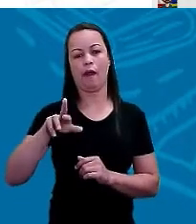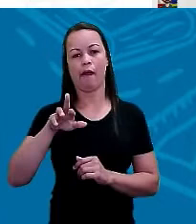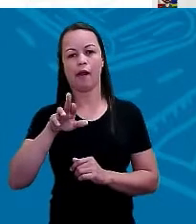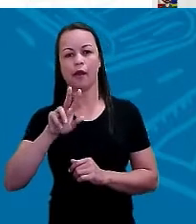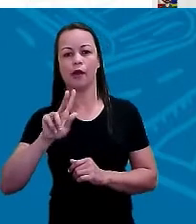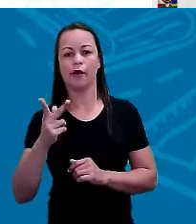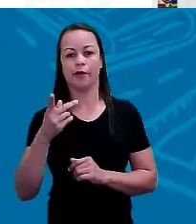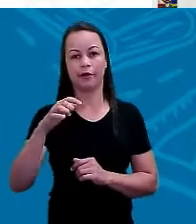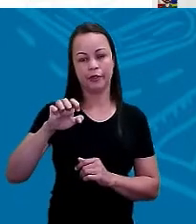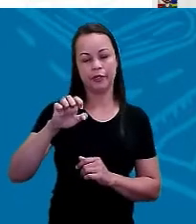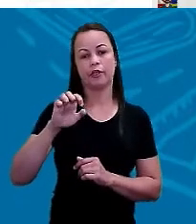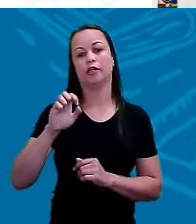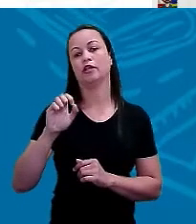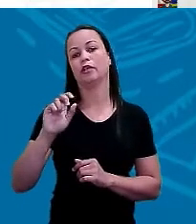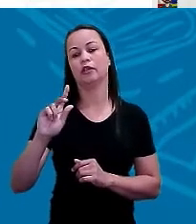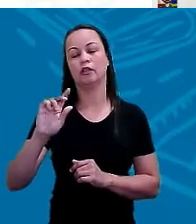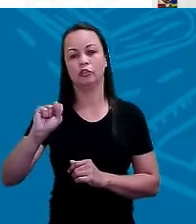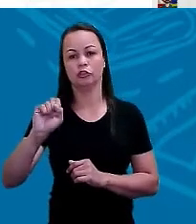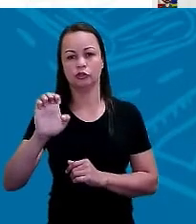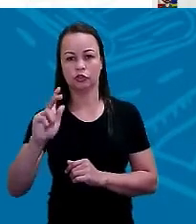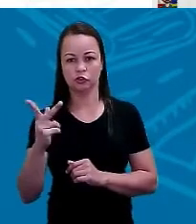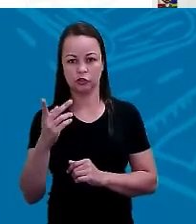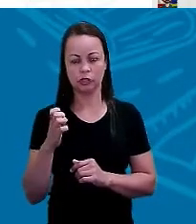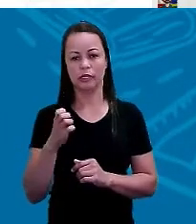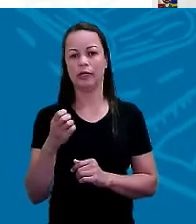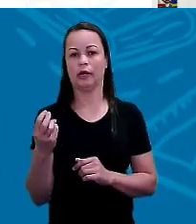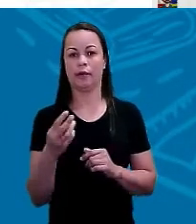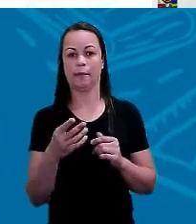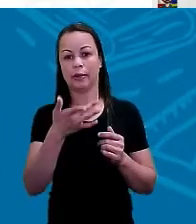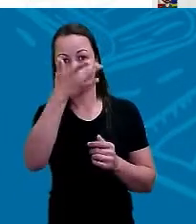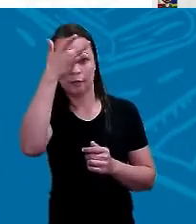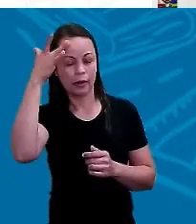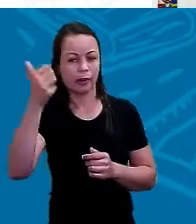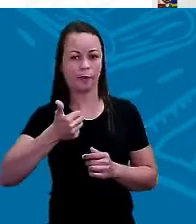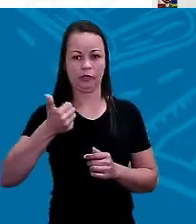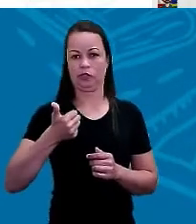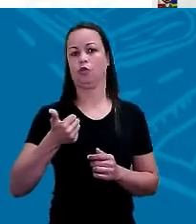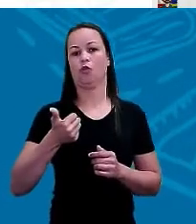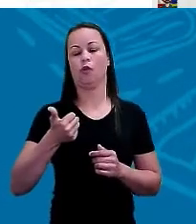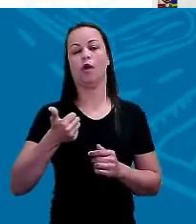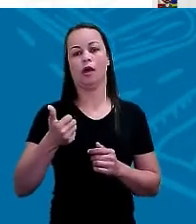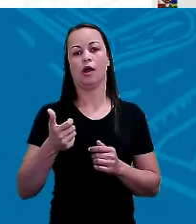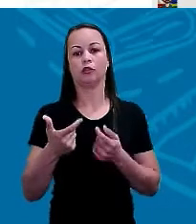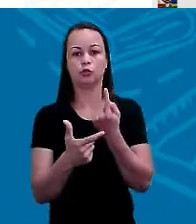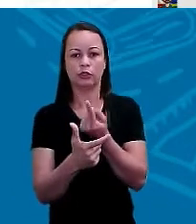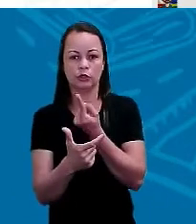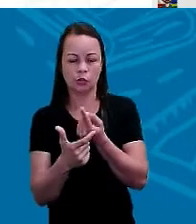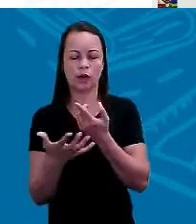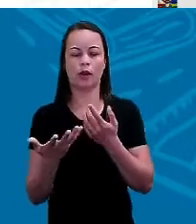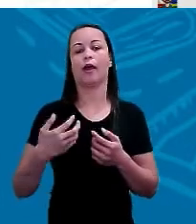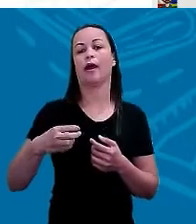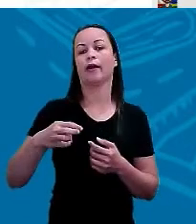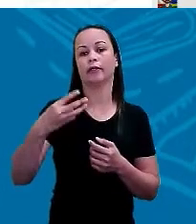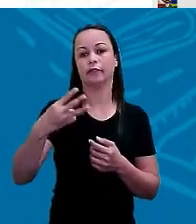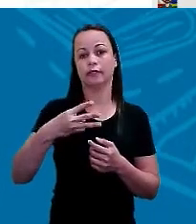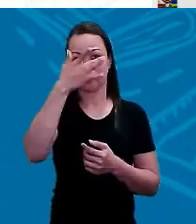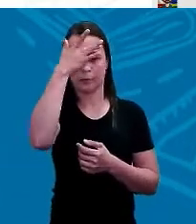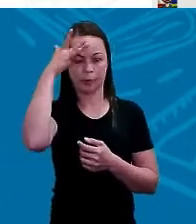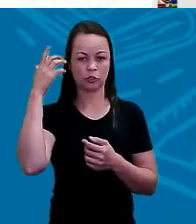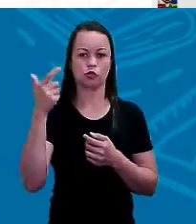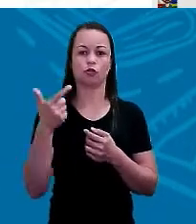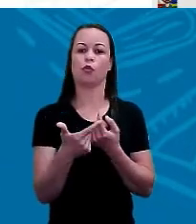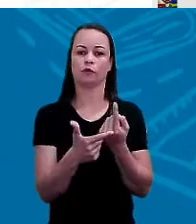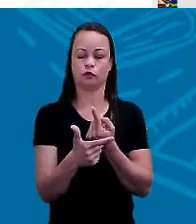primeira pessoa do singular e para as terceiras pessoas do singular. Cuidado para não dizer o verbo to be, verb to